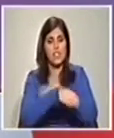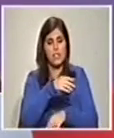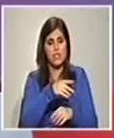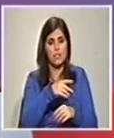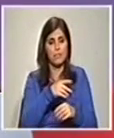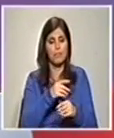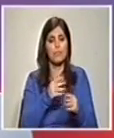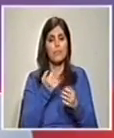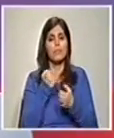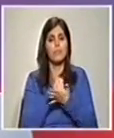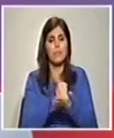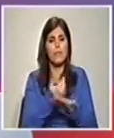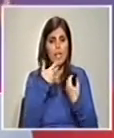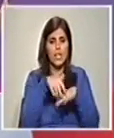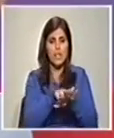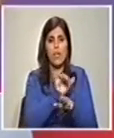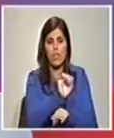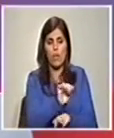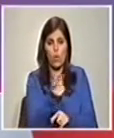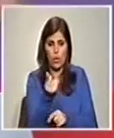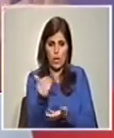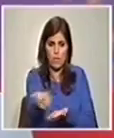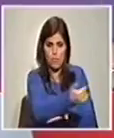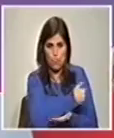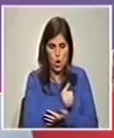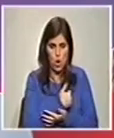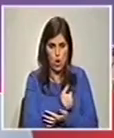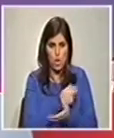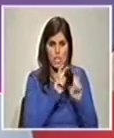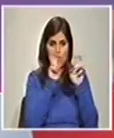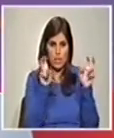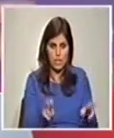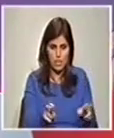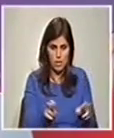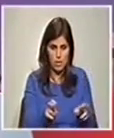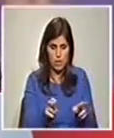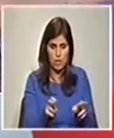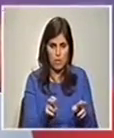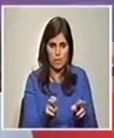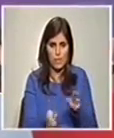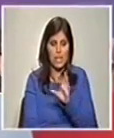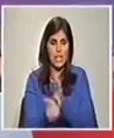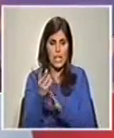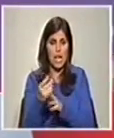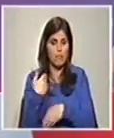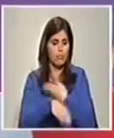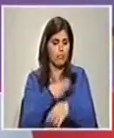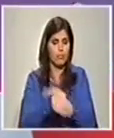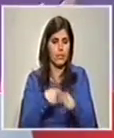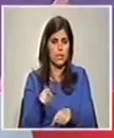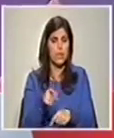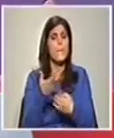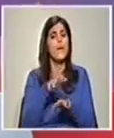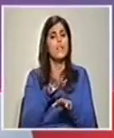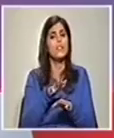a sua integração. Portanto, o dinheiro que eles fazem é na certificação, é em criar toda esta dinâmica, mas